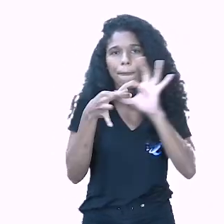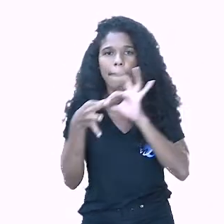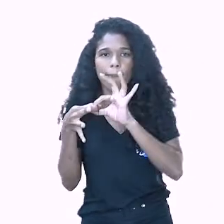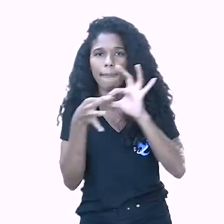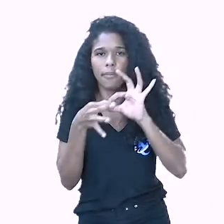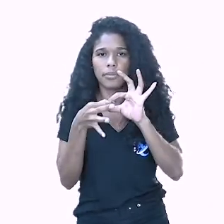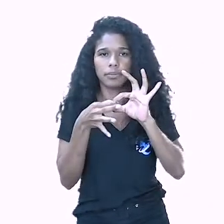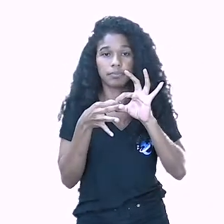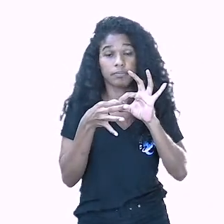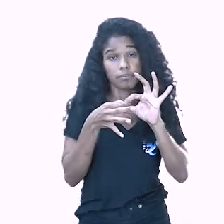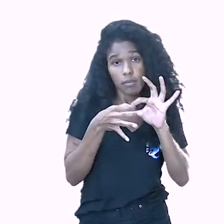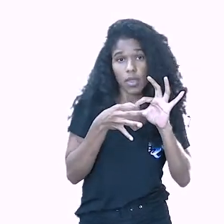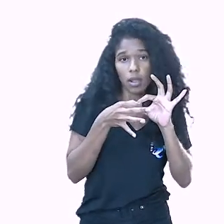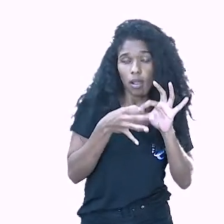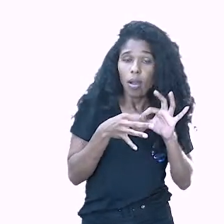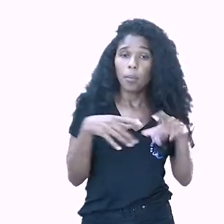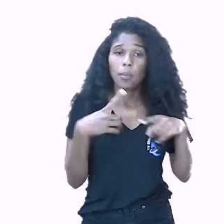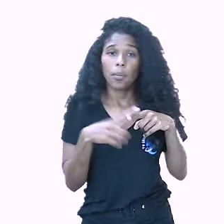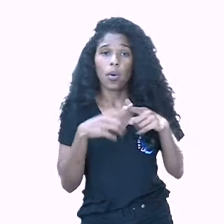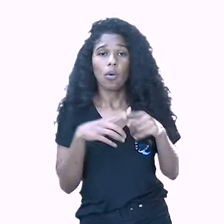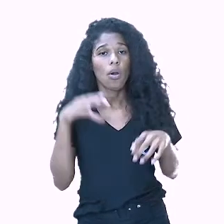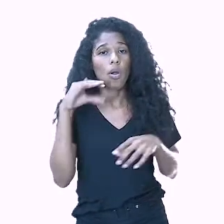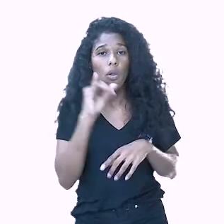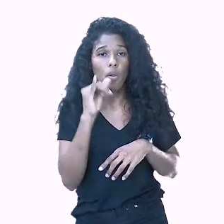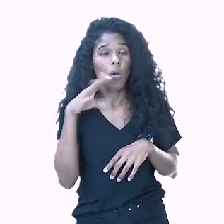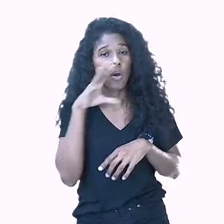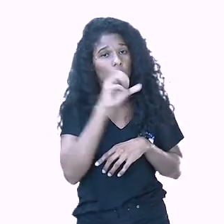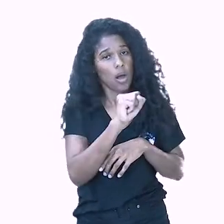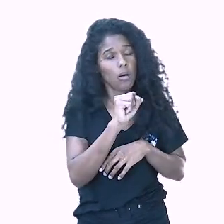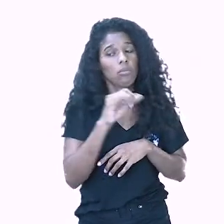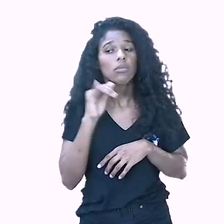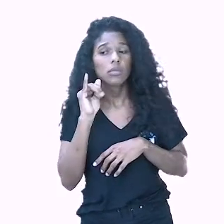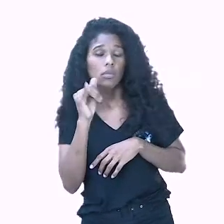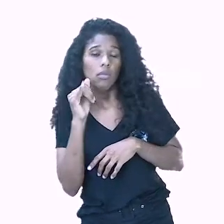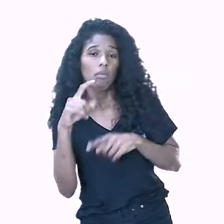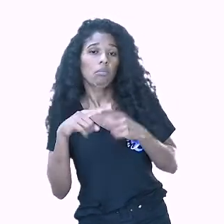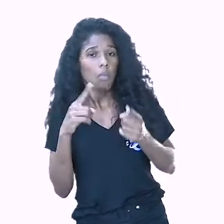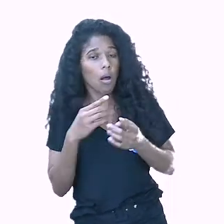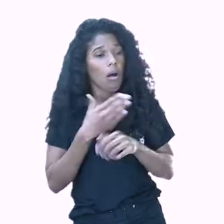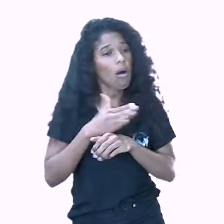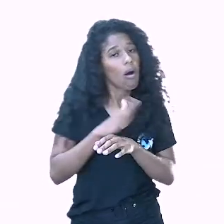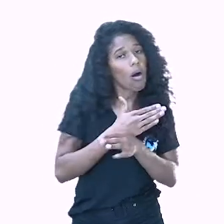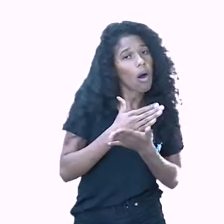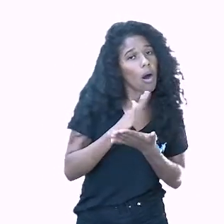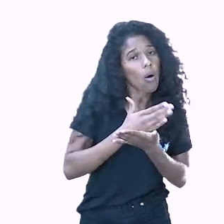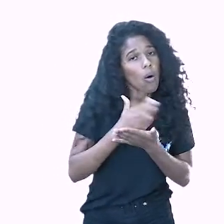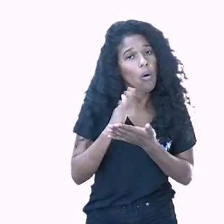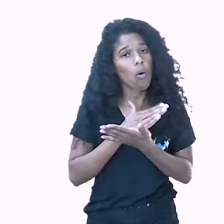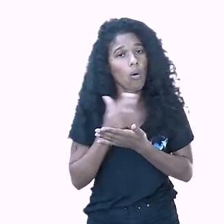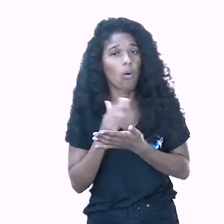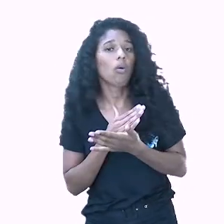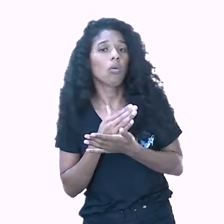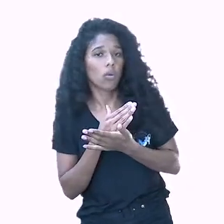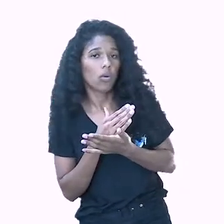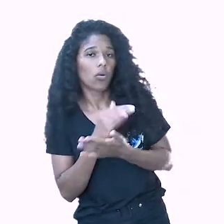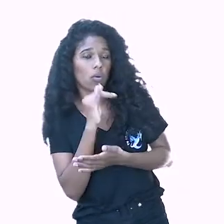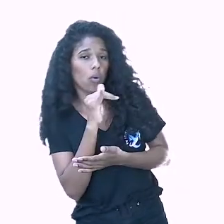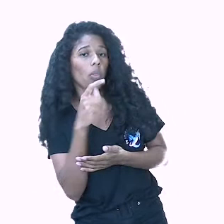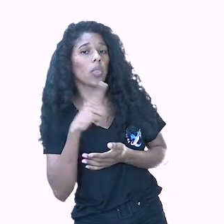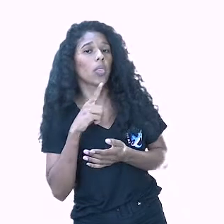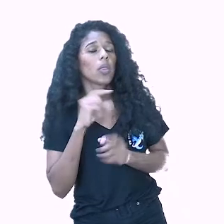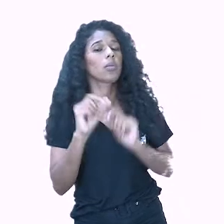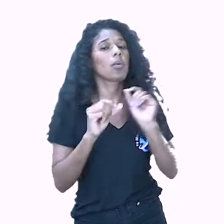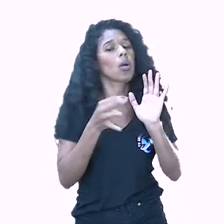em alguns casos, pode ter elementos opinativos. O que é isso? É um momento em que o